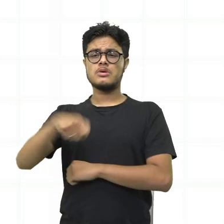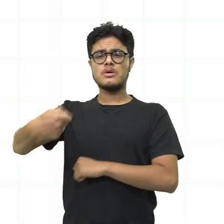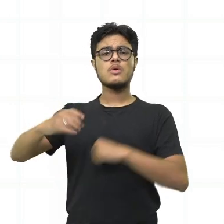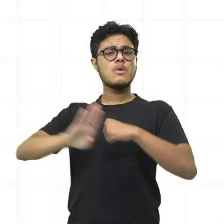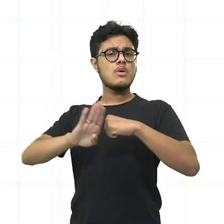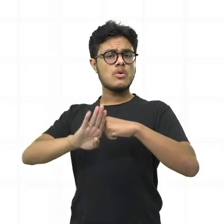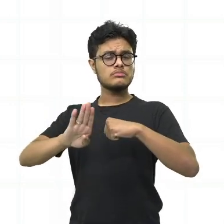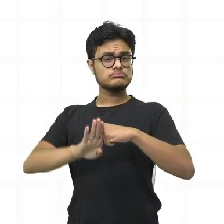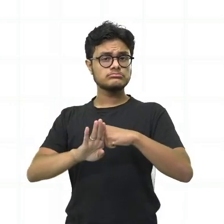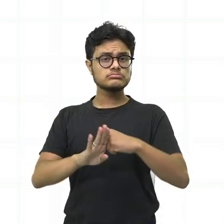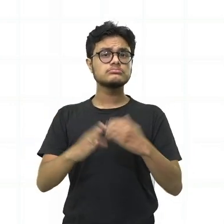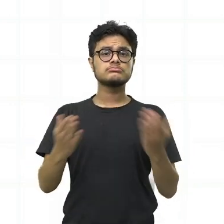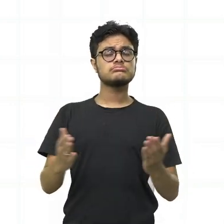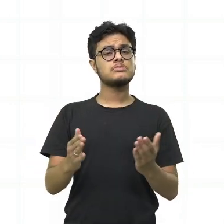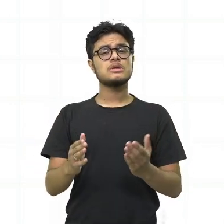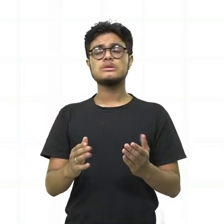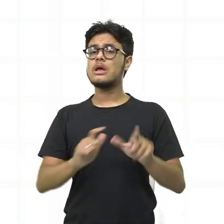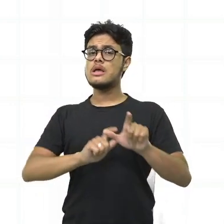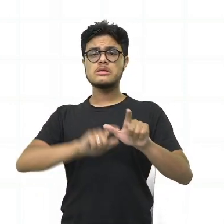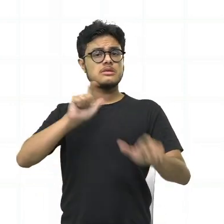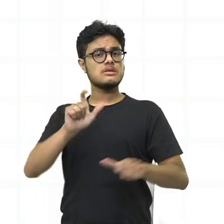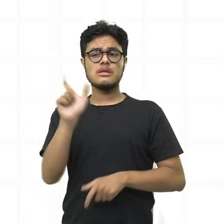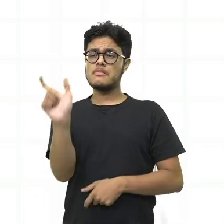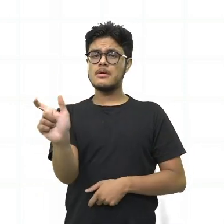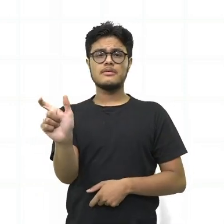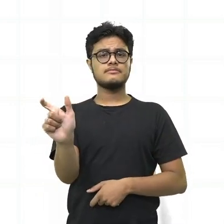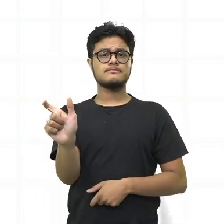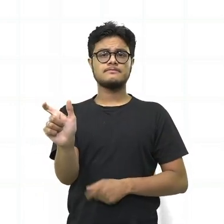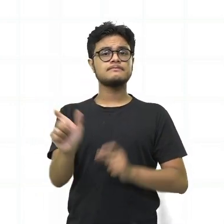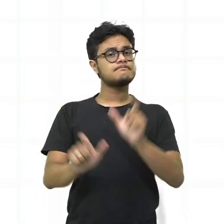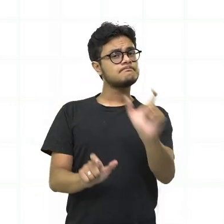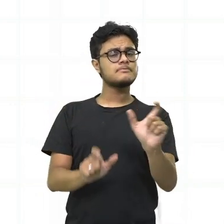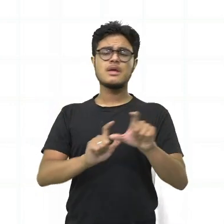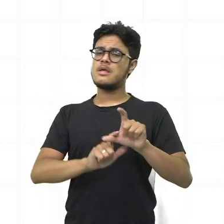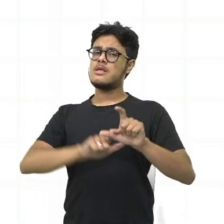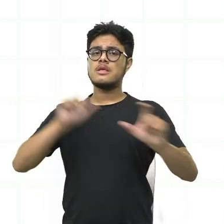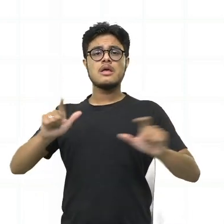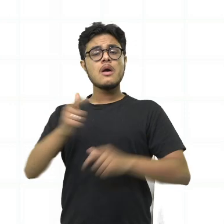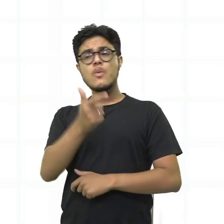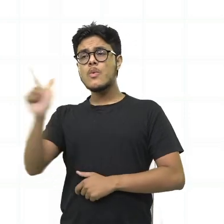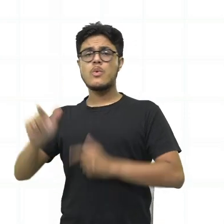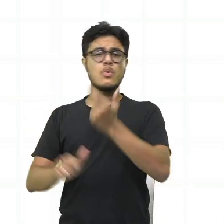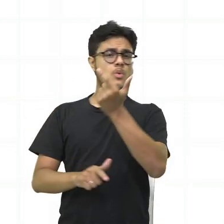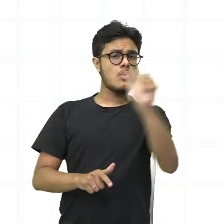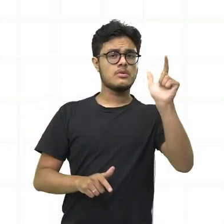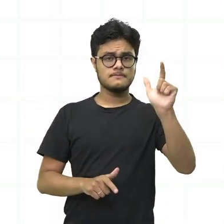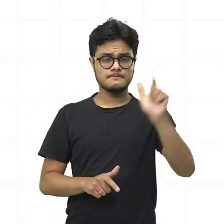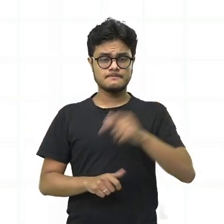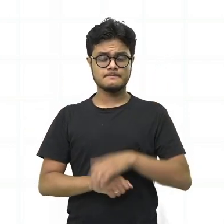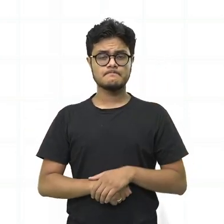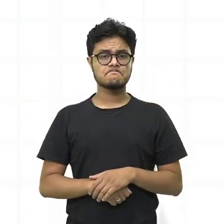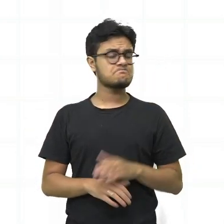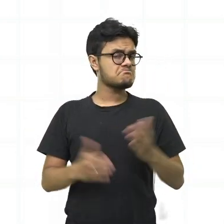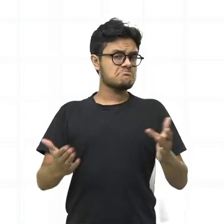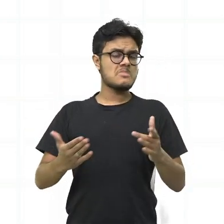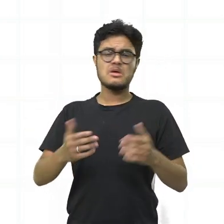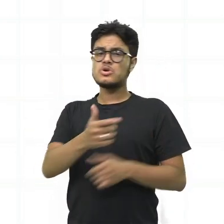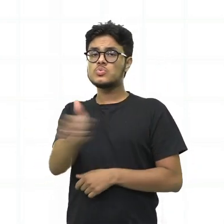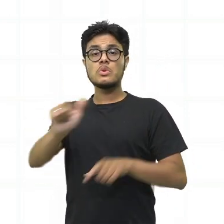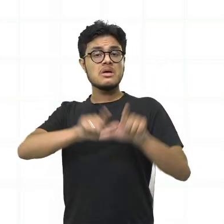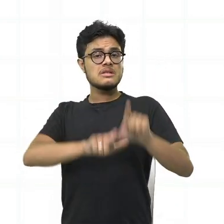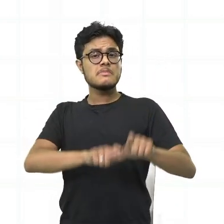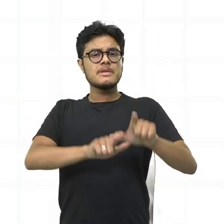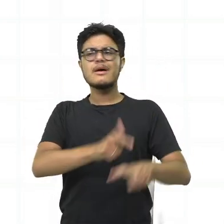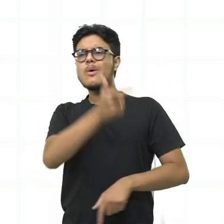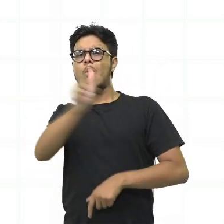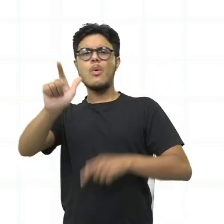substantivo cuja essa existência, a existência desse substantivo, ele independe de outro ser, né? Ele não vai depender de outro